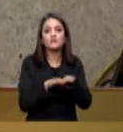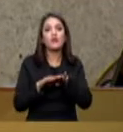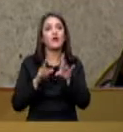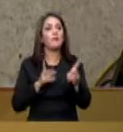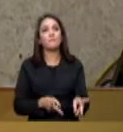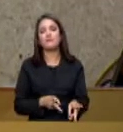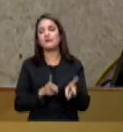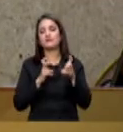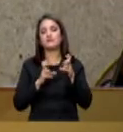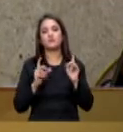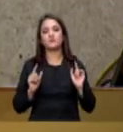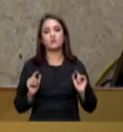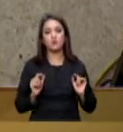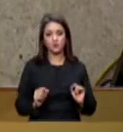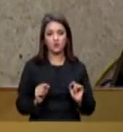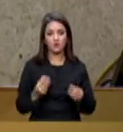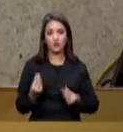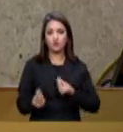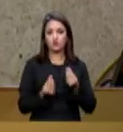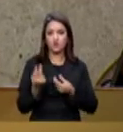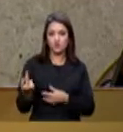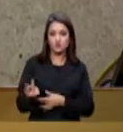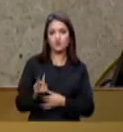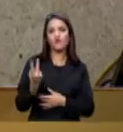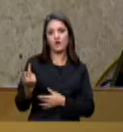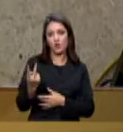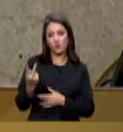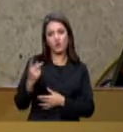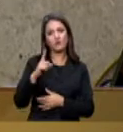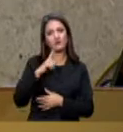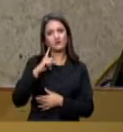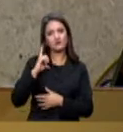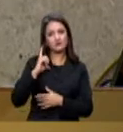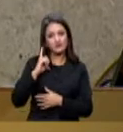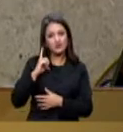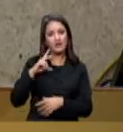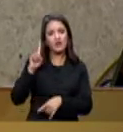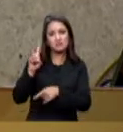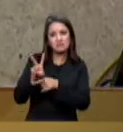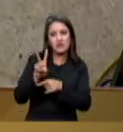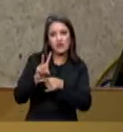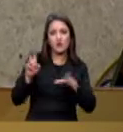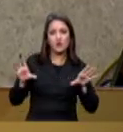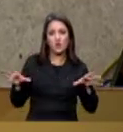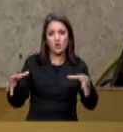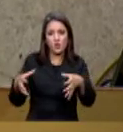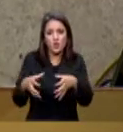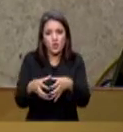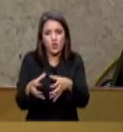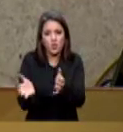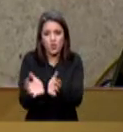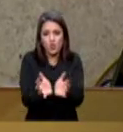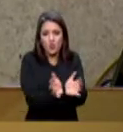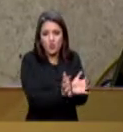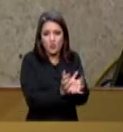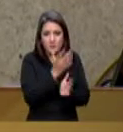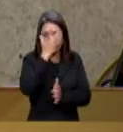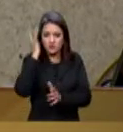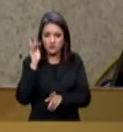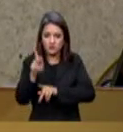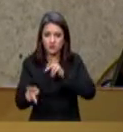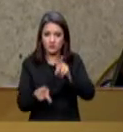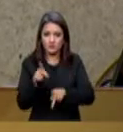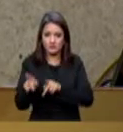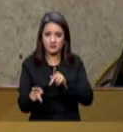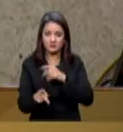de seu valor pela coletividade. O sucesso da atuação estatal na concretização